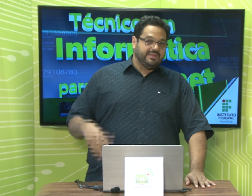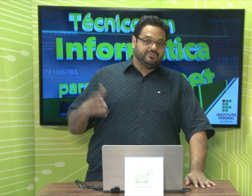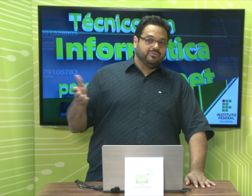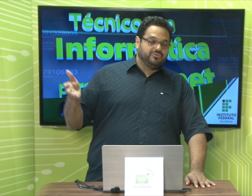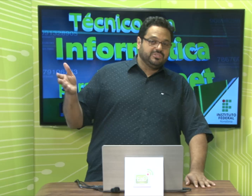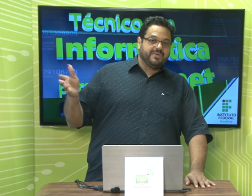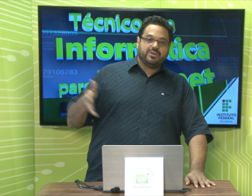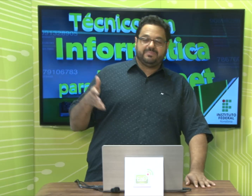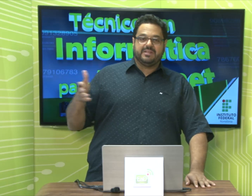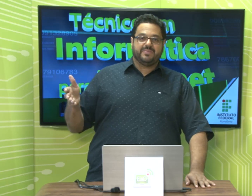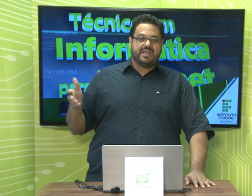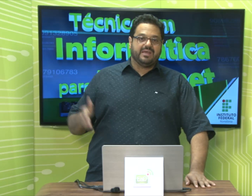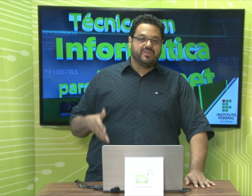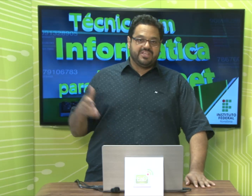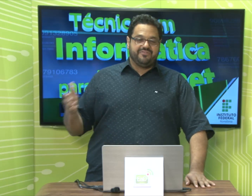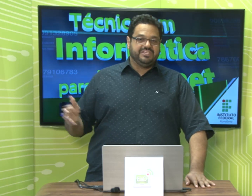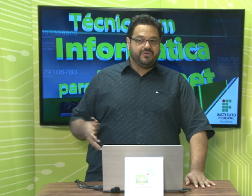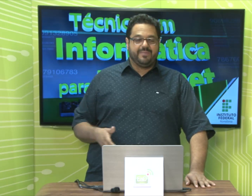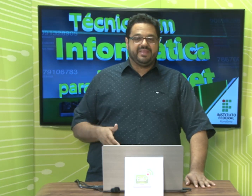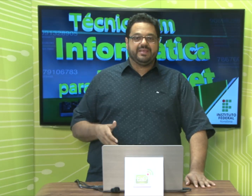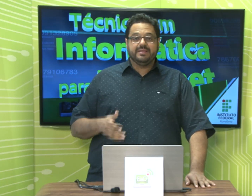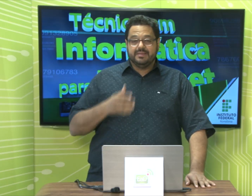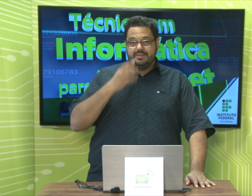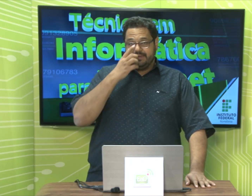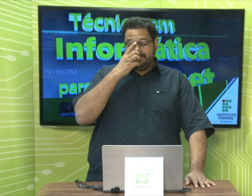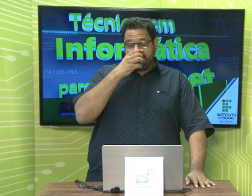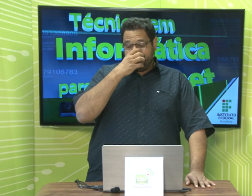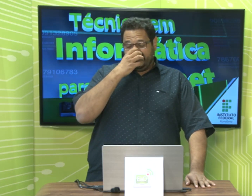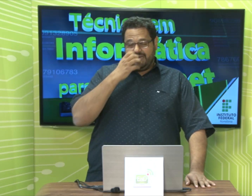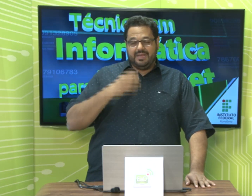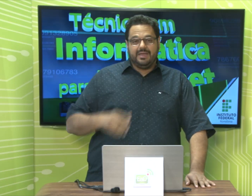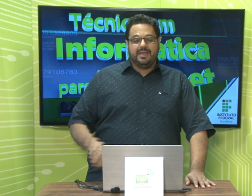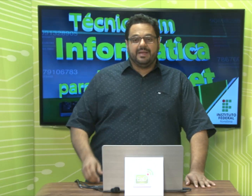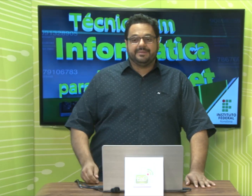ter, são os dois maiores players do mercado, a NVIDIA ou a AMD, né?